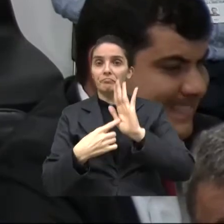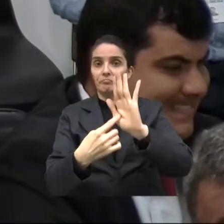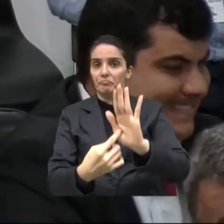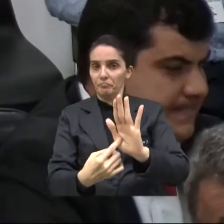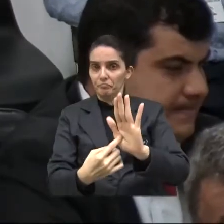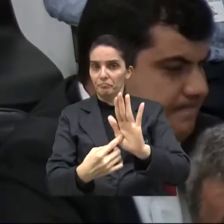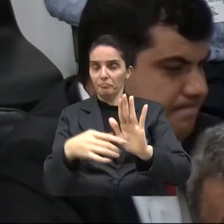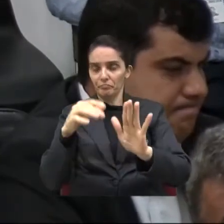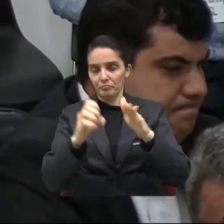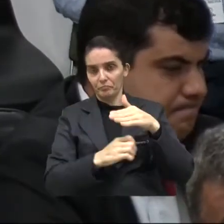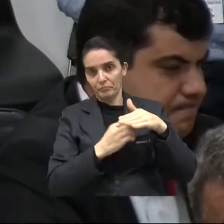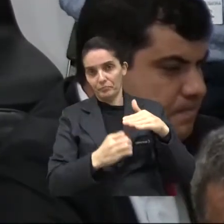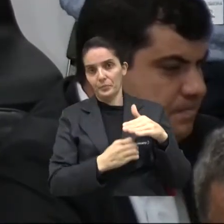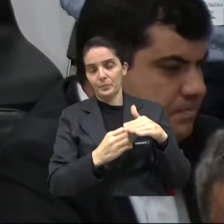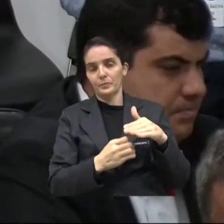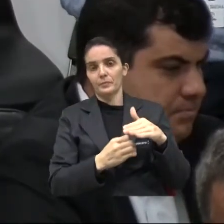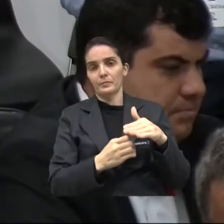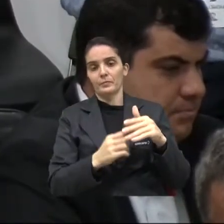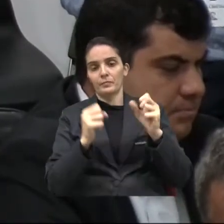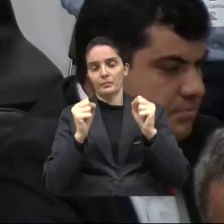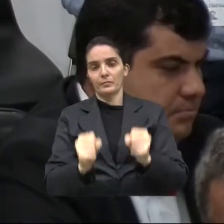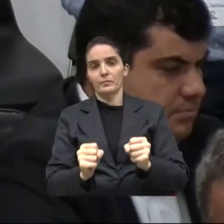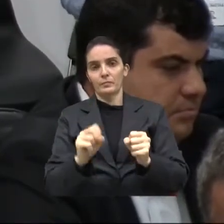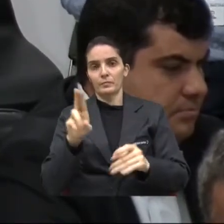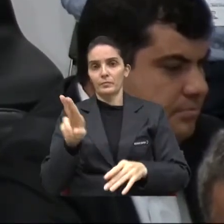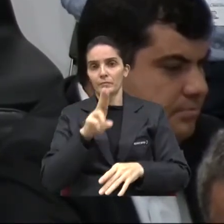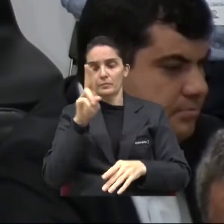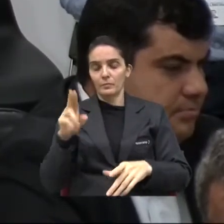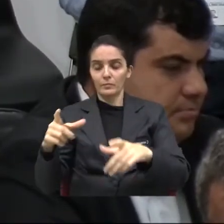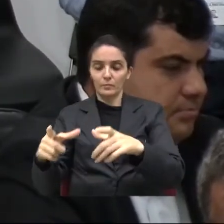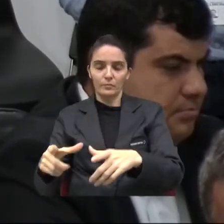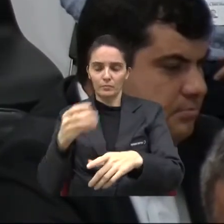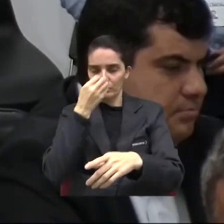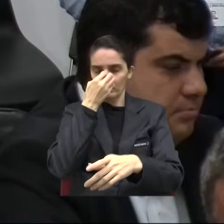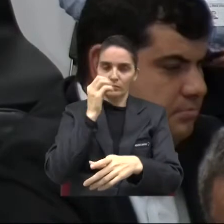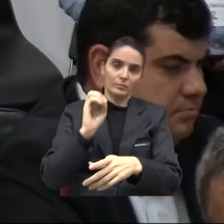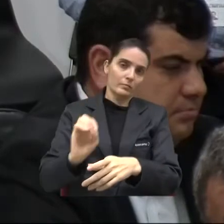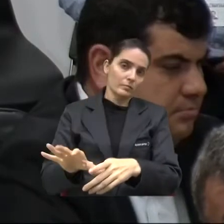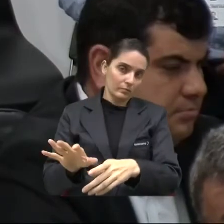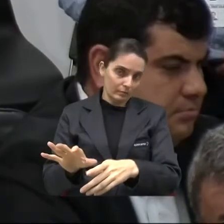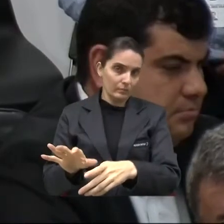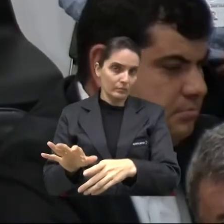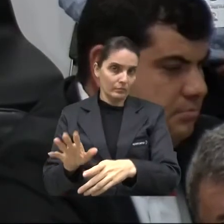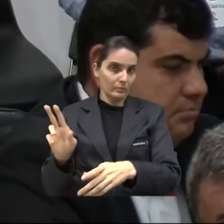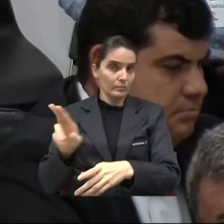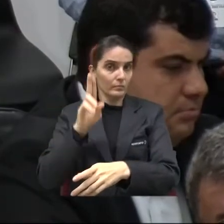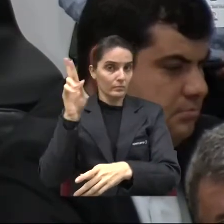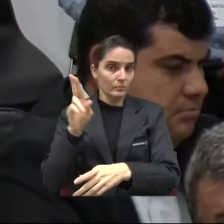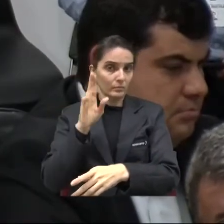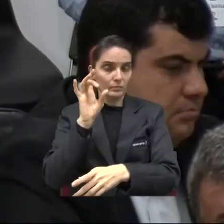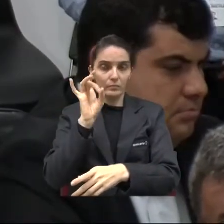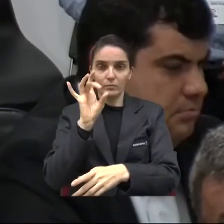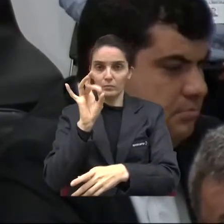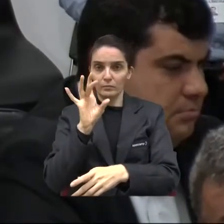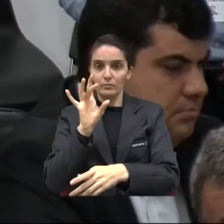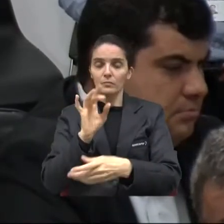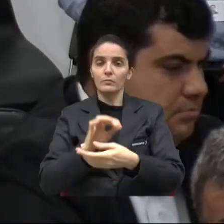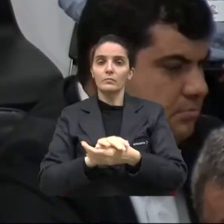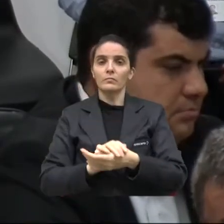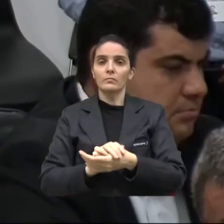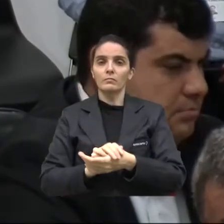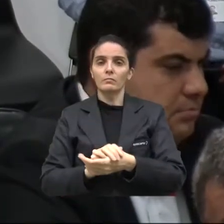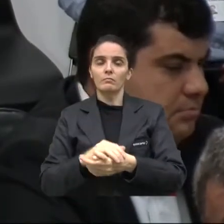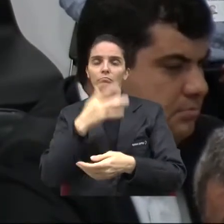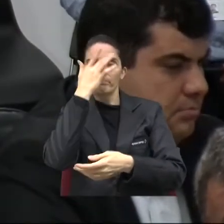que tem a intenção de usar aquela área que está abandonada, aquela área que está sendo usada apenas para, de repente, consumo de